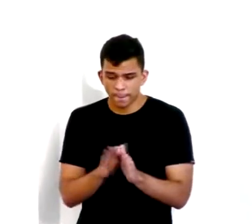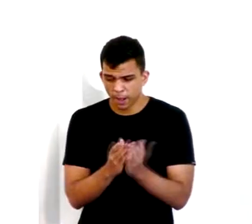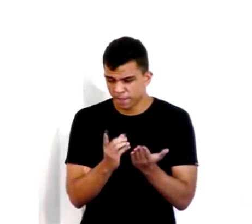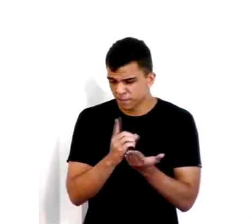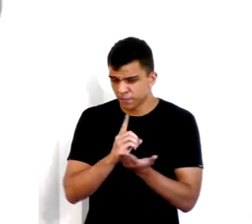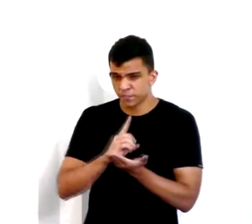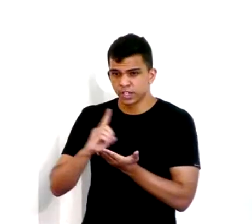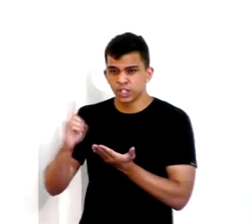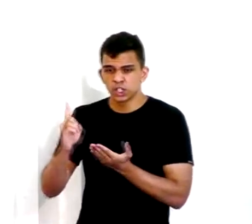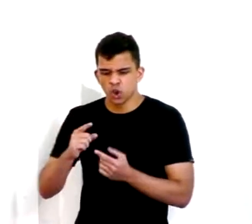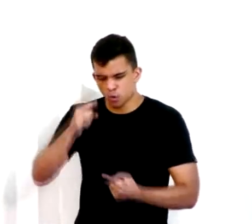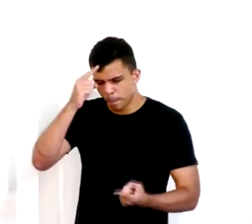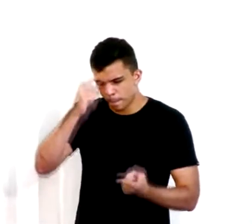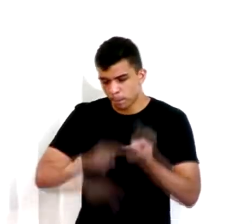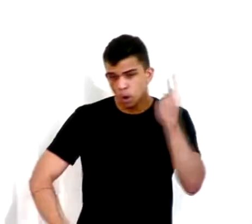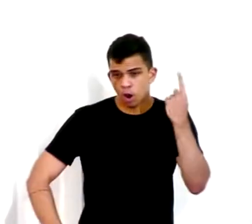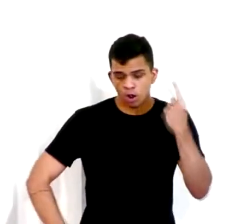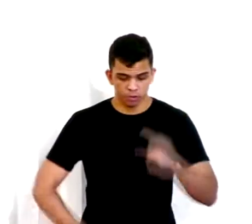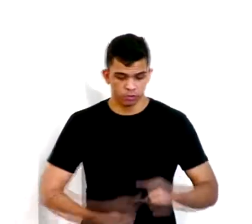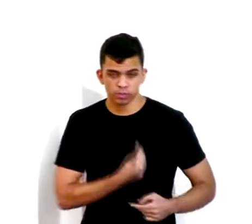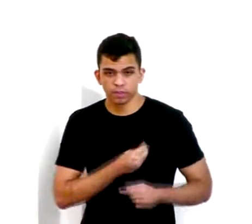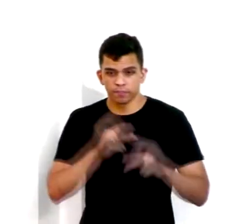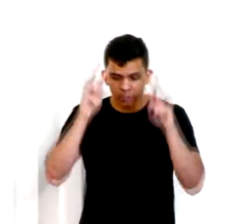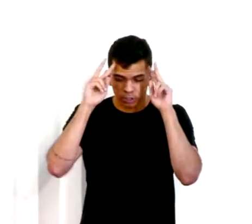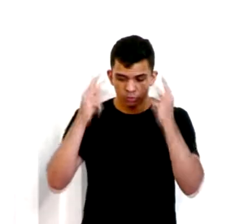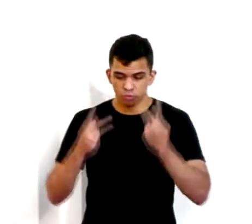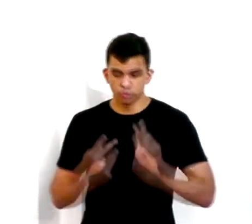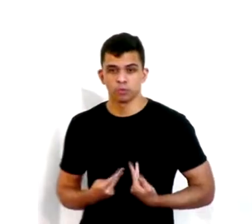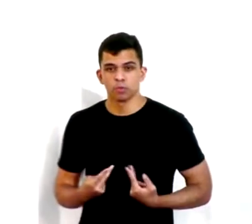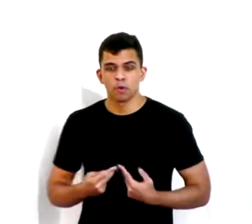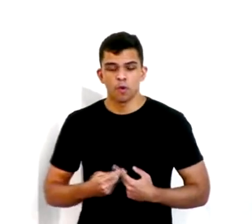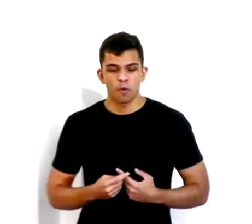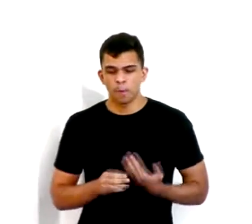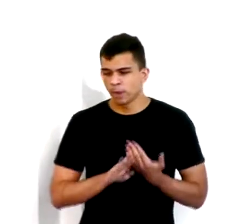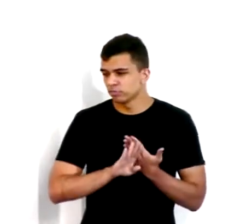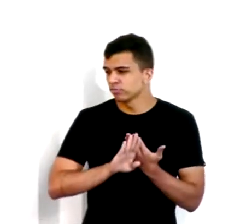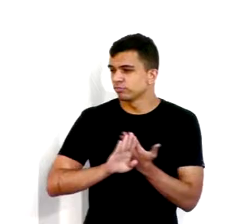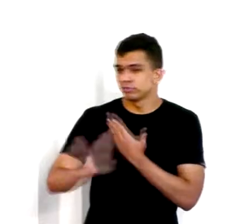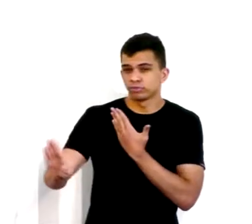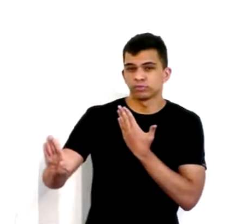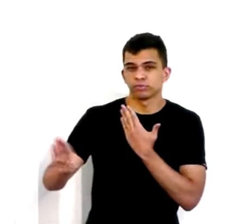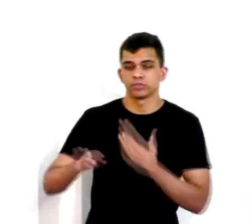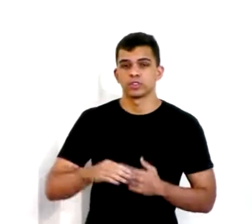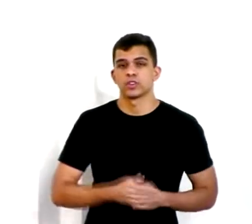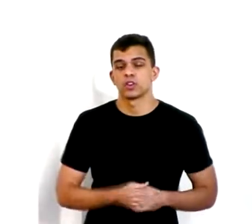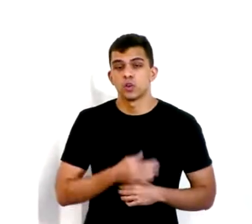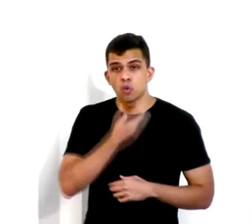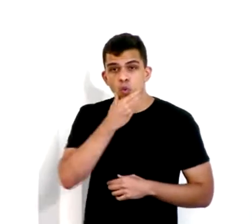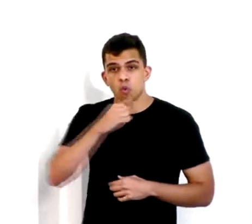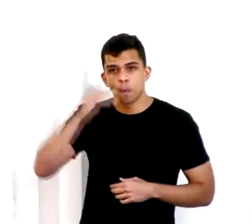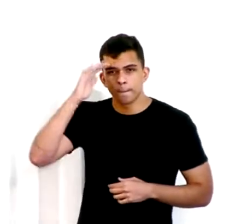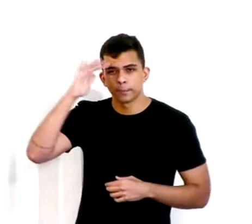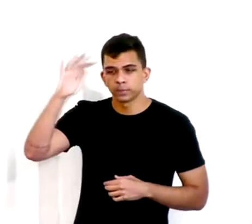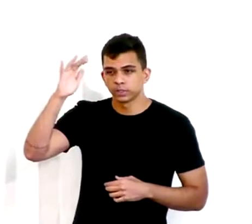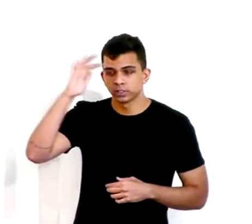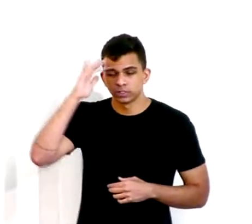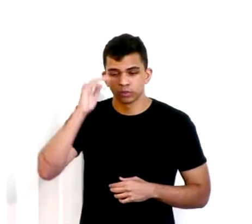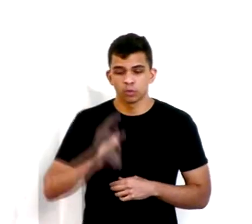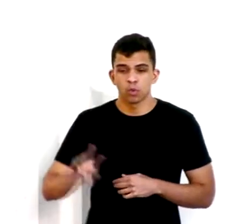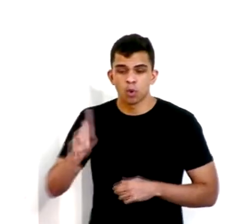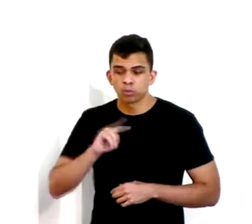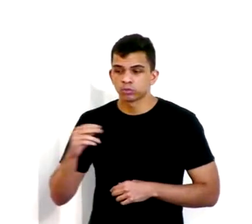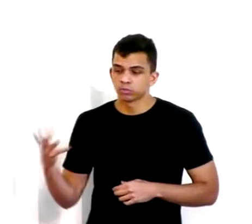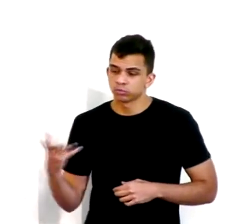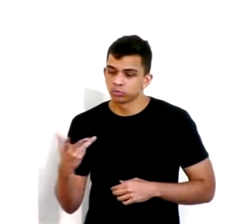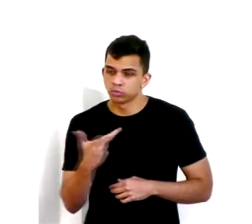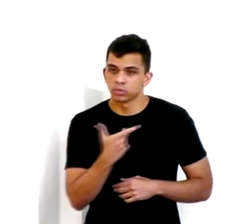para fora da vida humana. Filósofos, homens de grande inteligência, usaram as suas habilidades